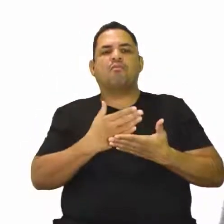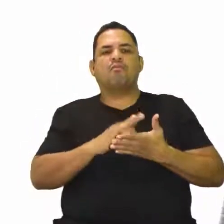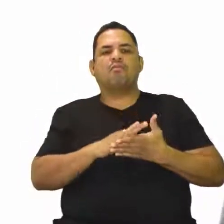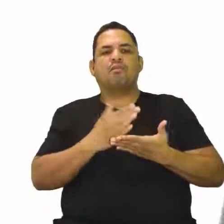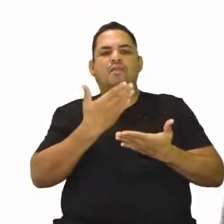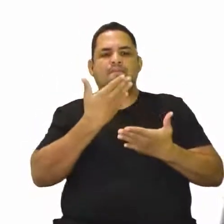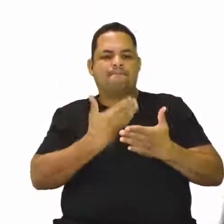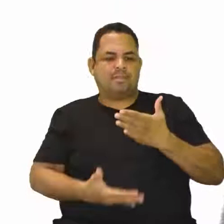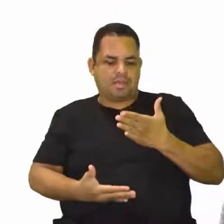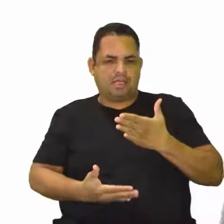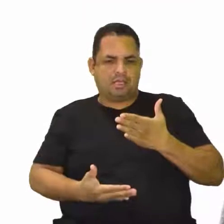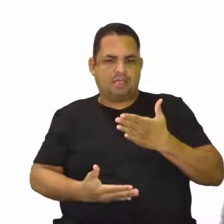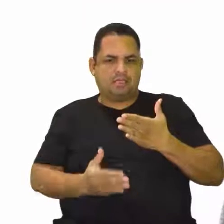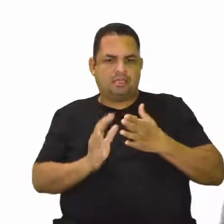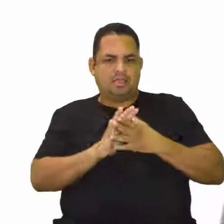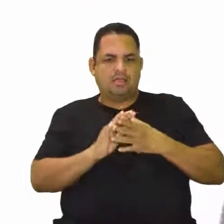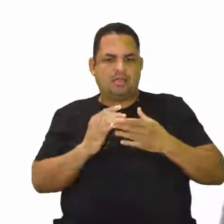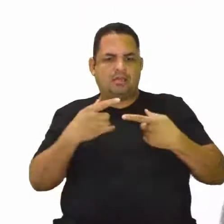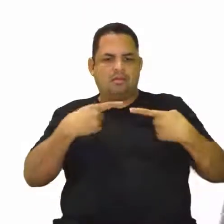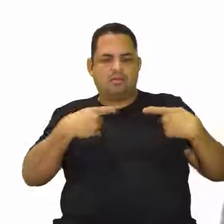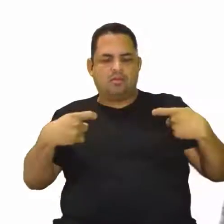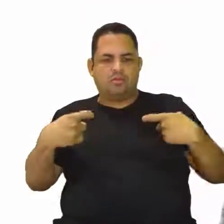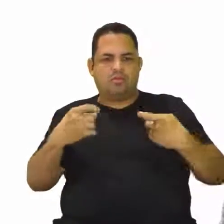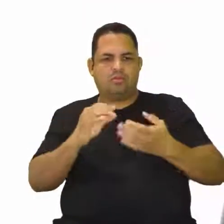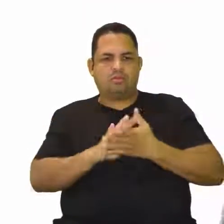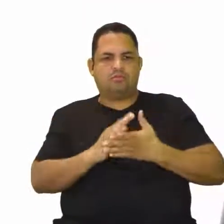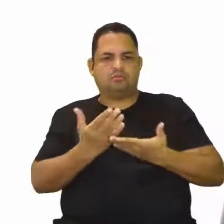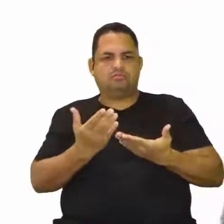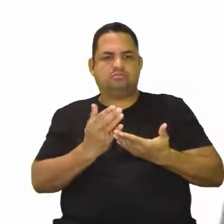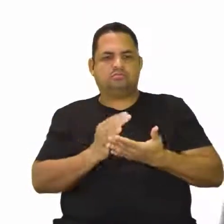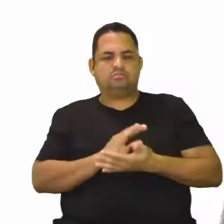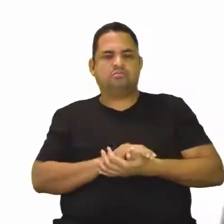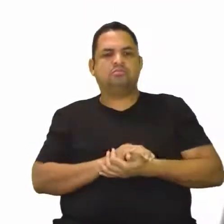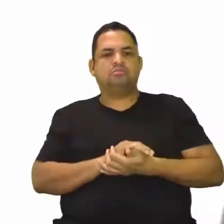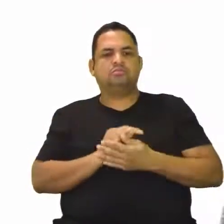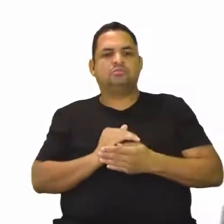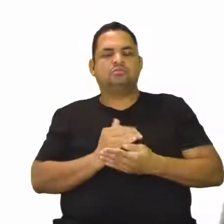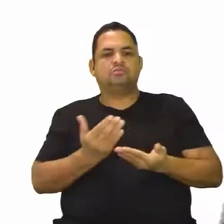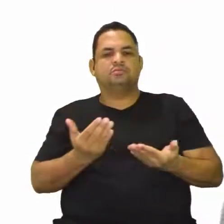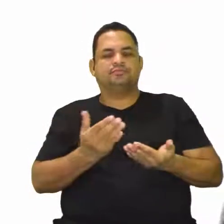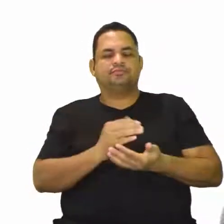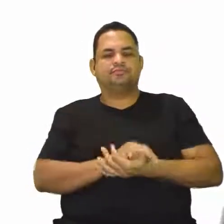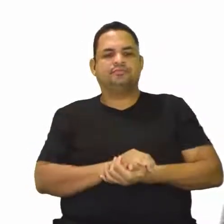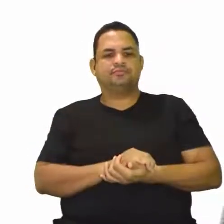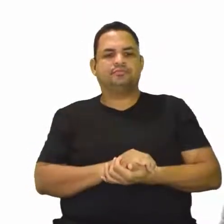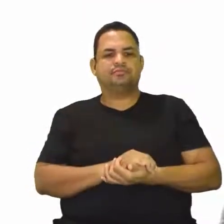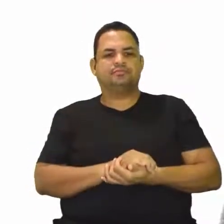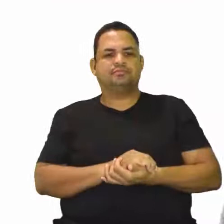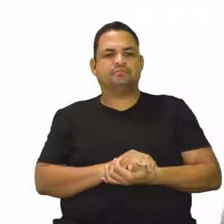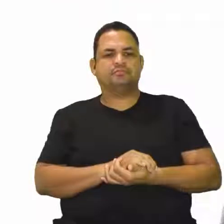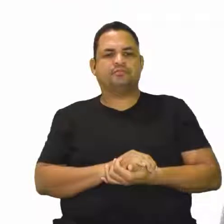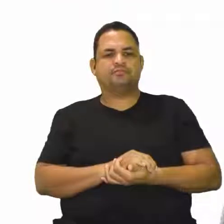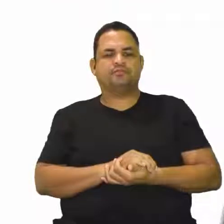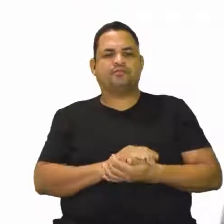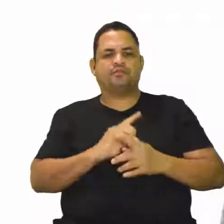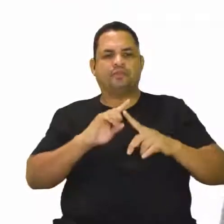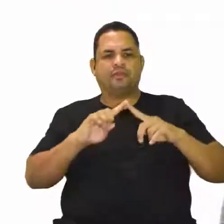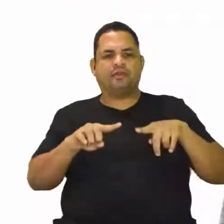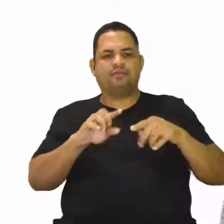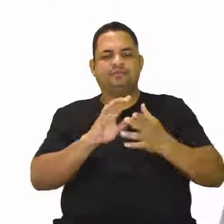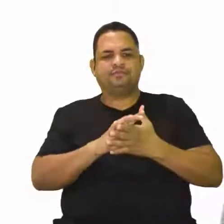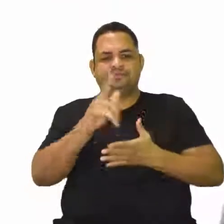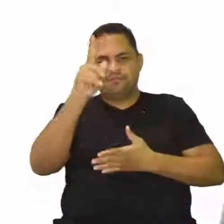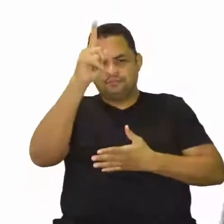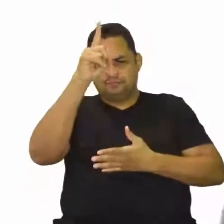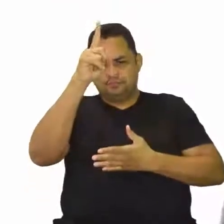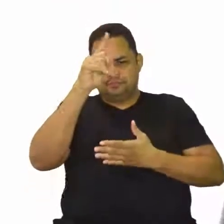rendidos aí fica sobre a custódia do Exército no caso a União Soviética é mas os